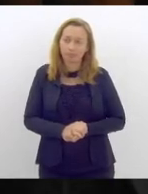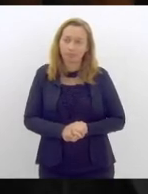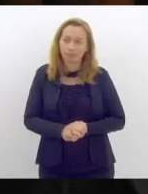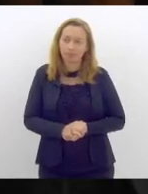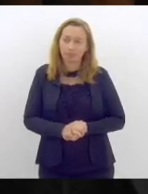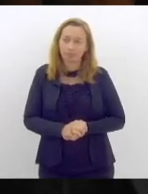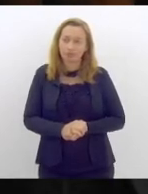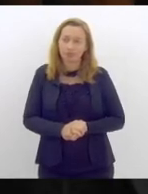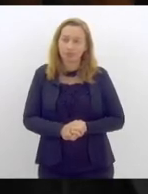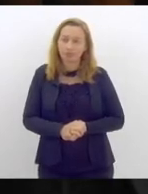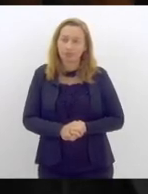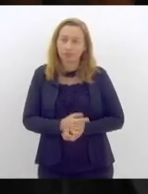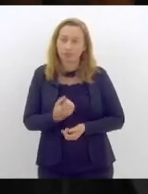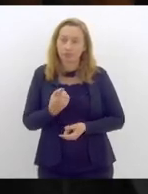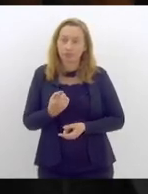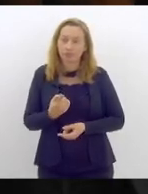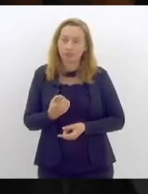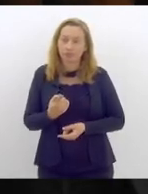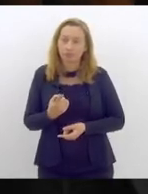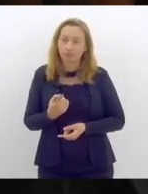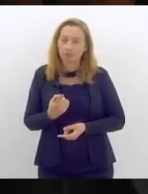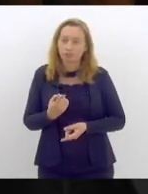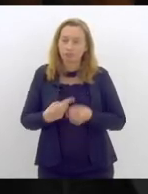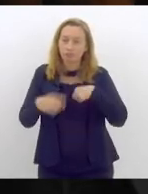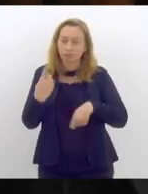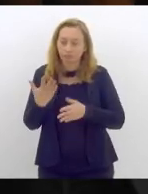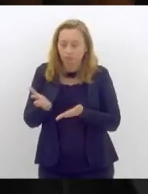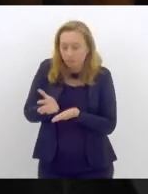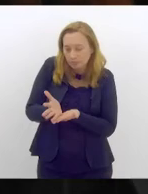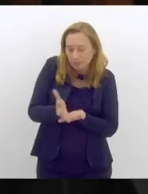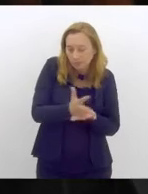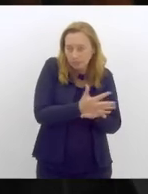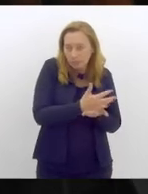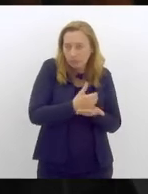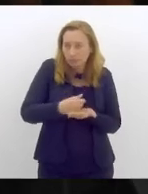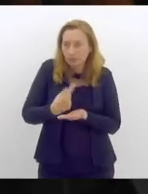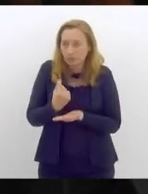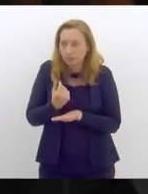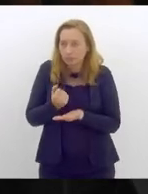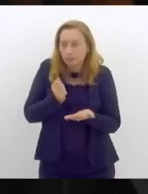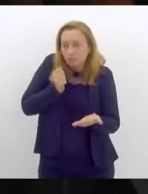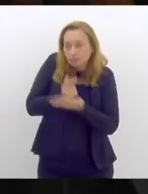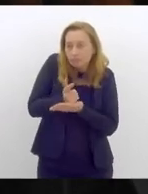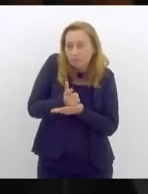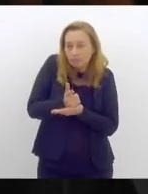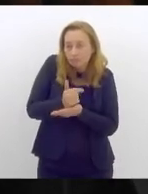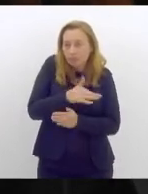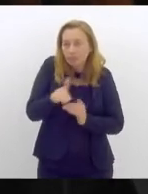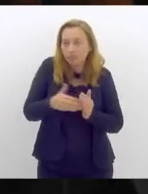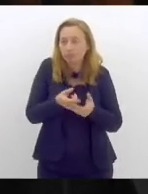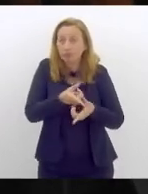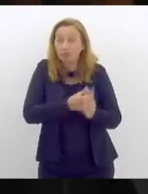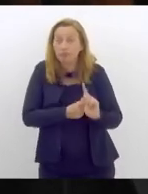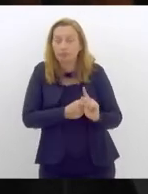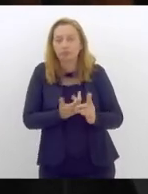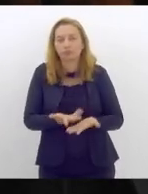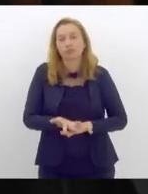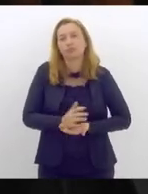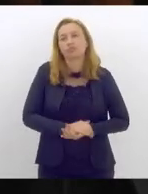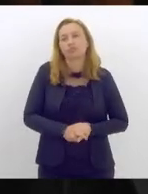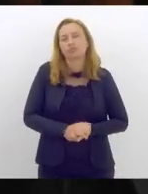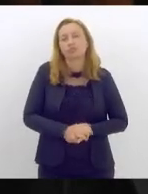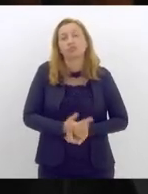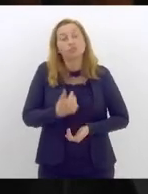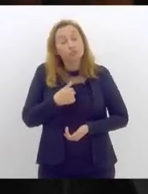superávits primários para suportar essa dívida e